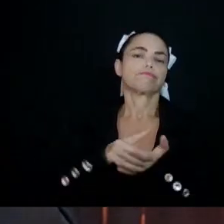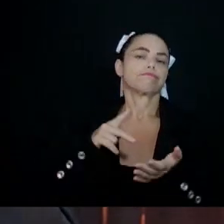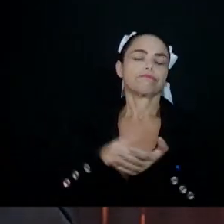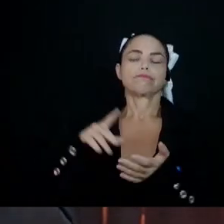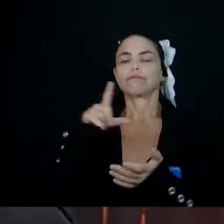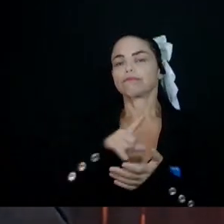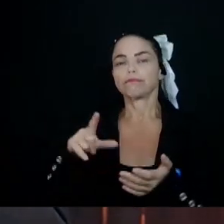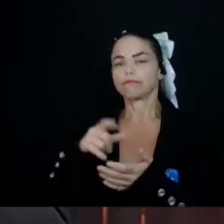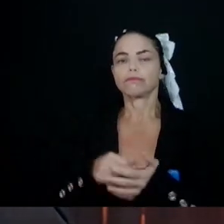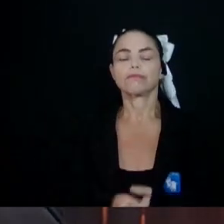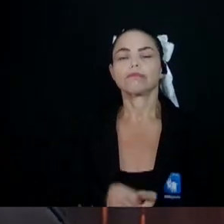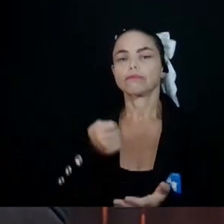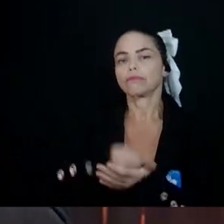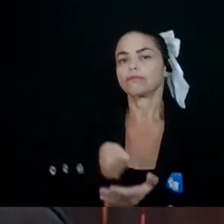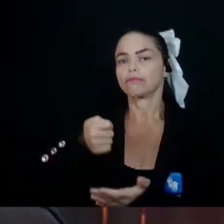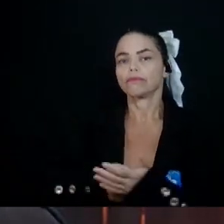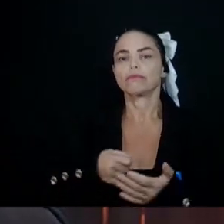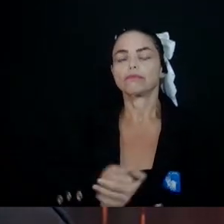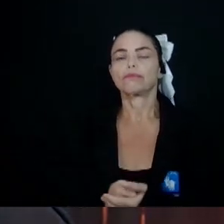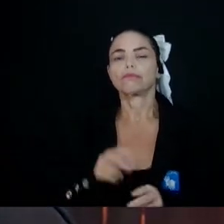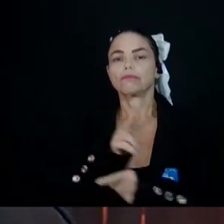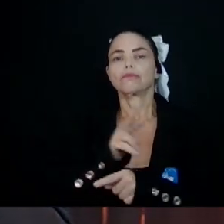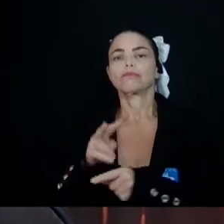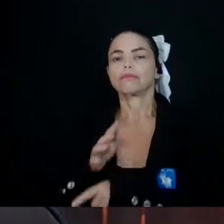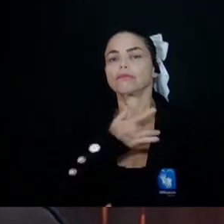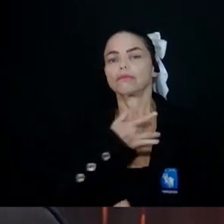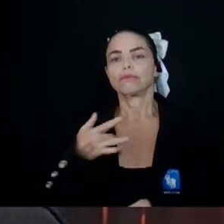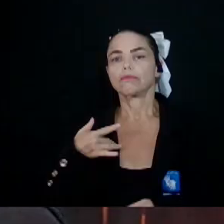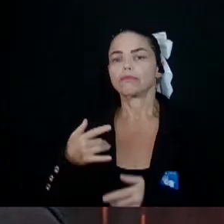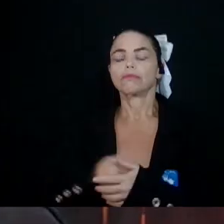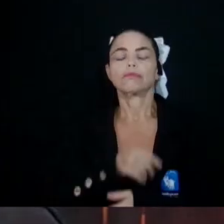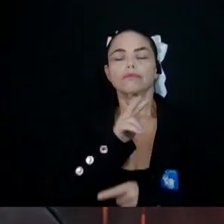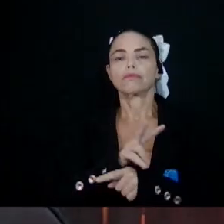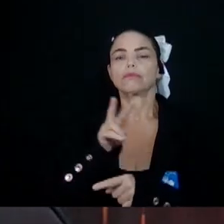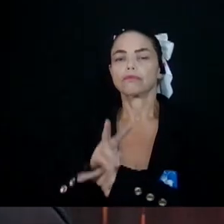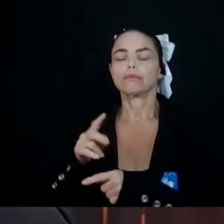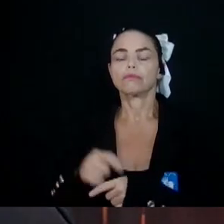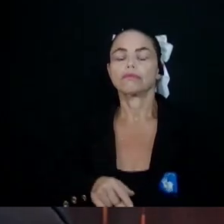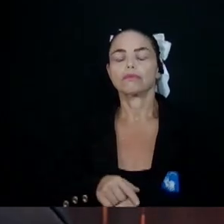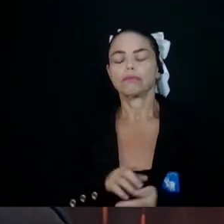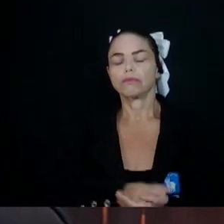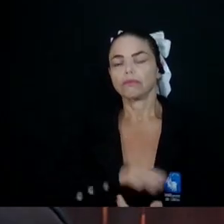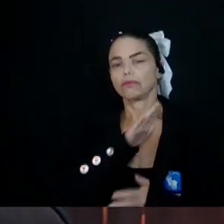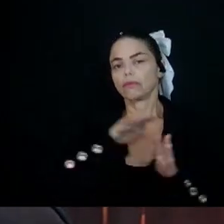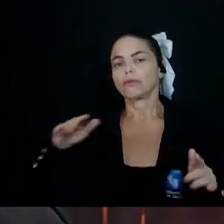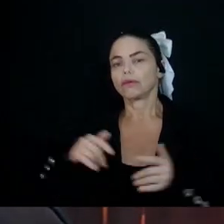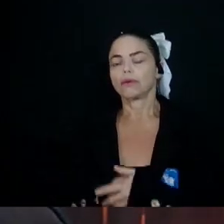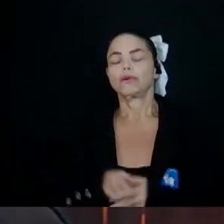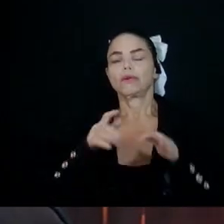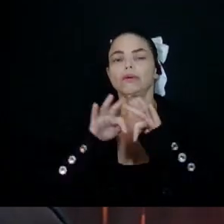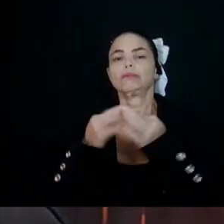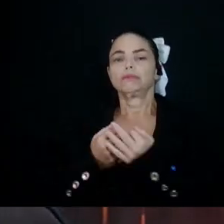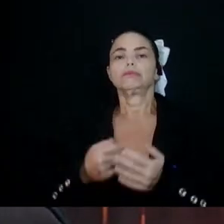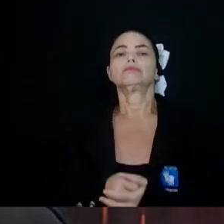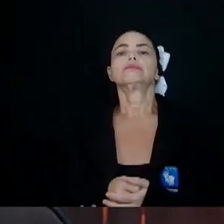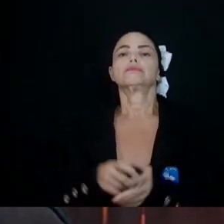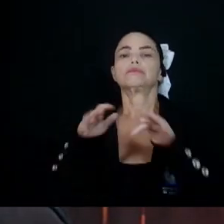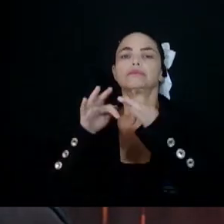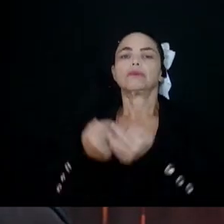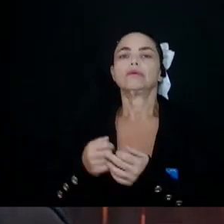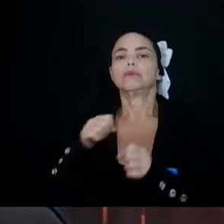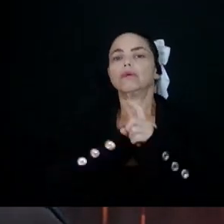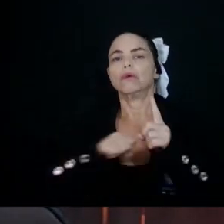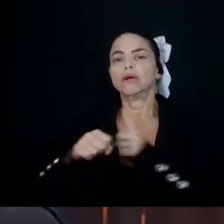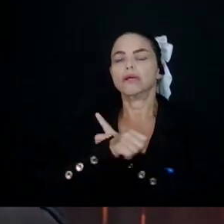a obrigação de zelar pela saúde e pela proteção dessas crianças não é só da família, é da família, da sociedade